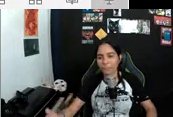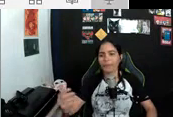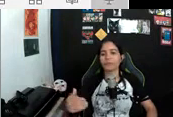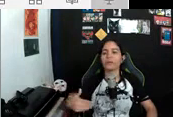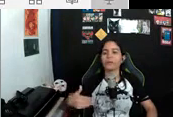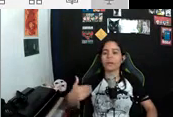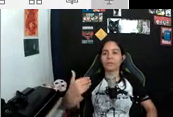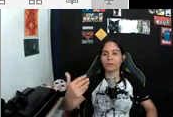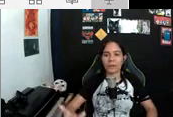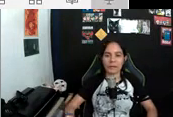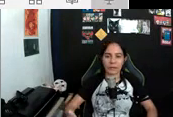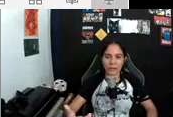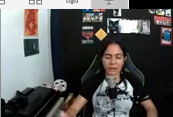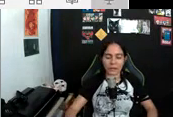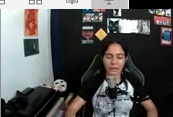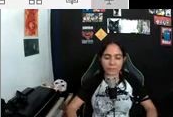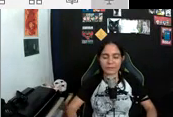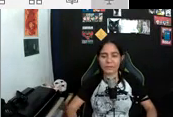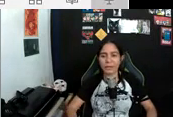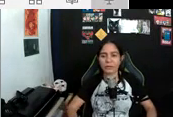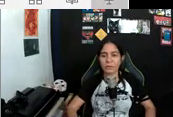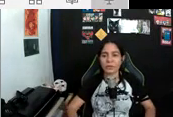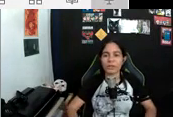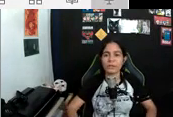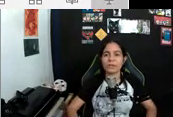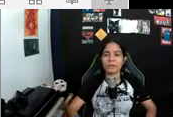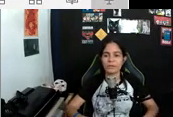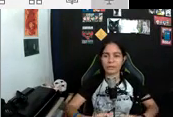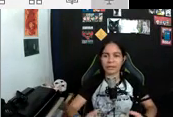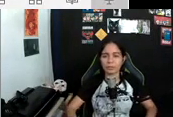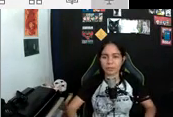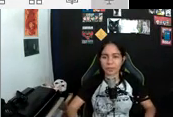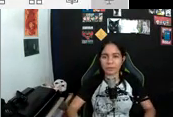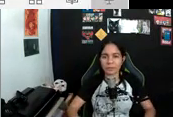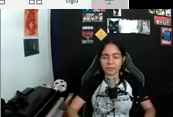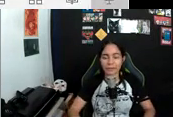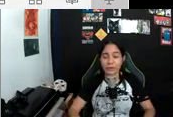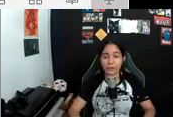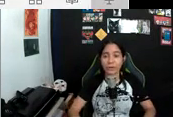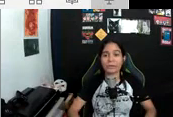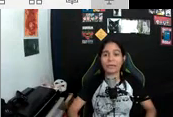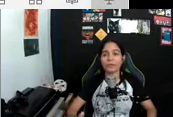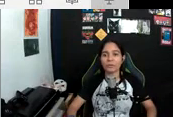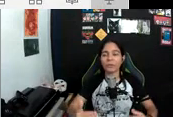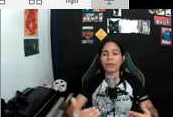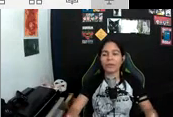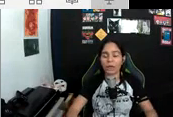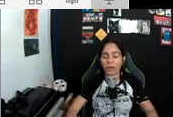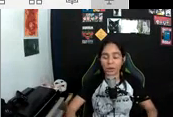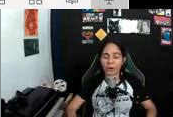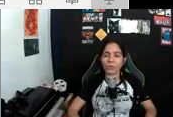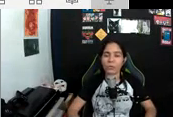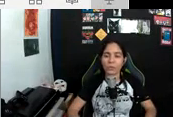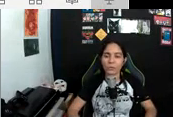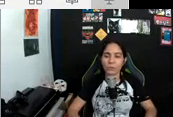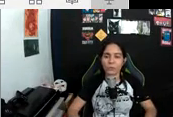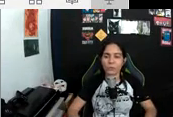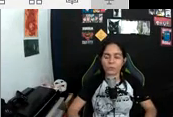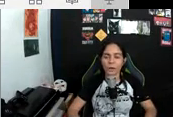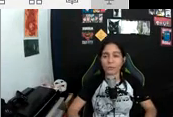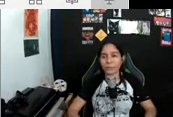caso que a pessoa não tem, né, capacidade cognitiva de estar respondendo ali as questões, aí tudo bem,